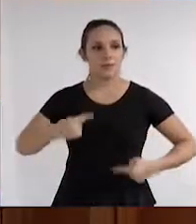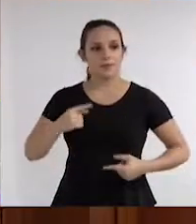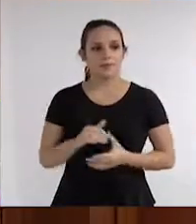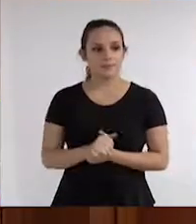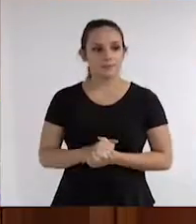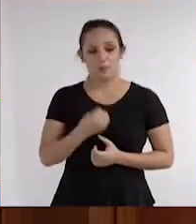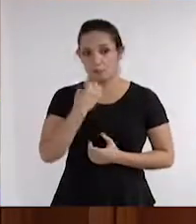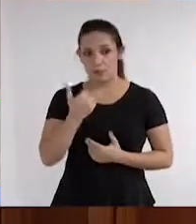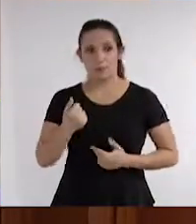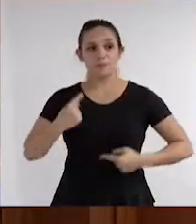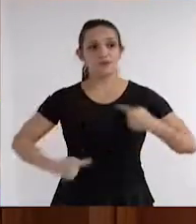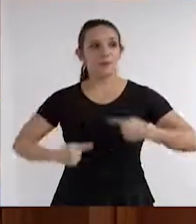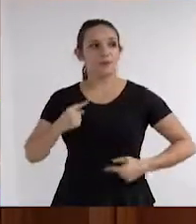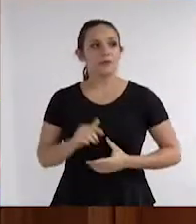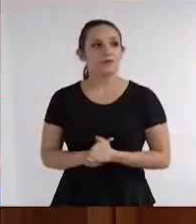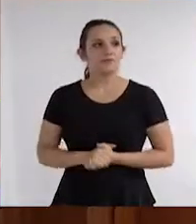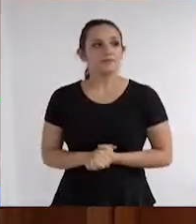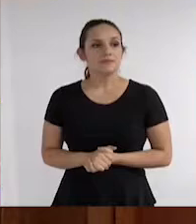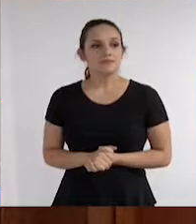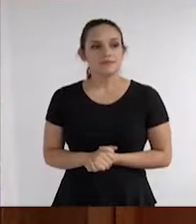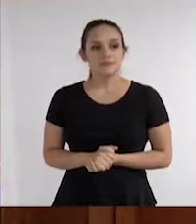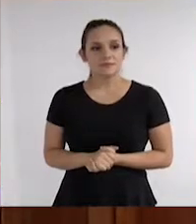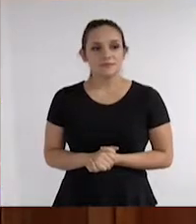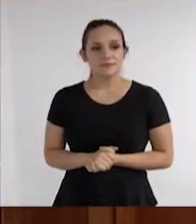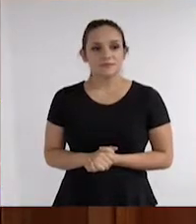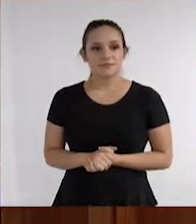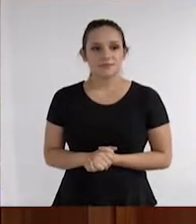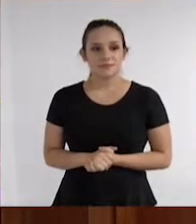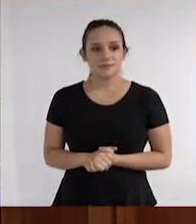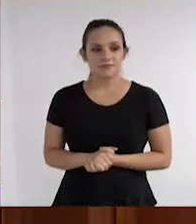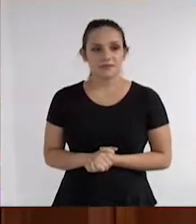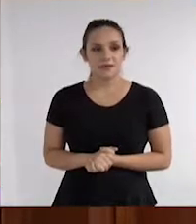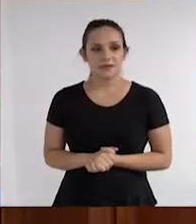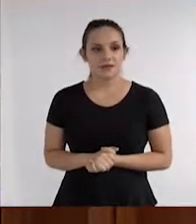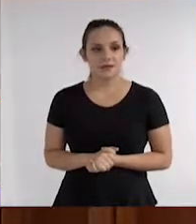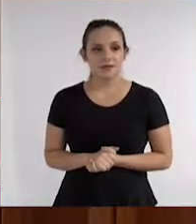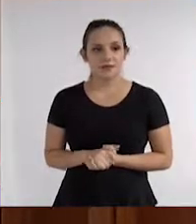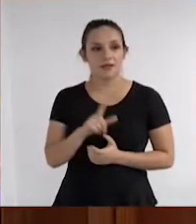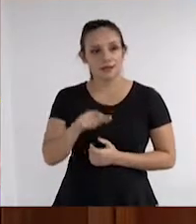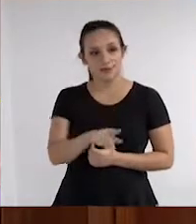bom debate aqui a respeito dessa questão do ex-presidente Lula.